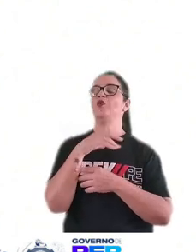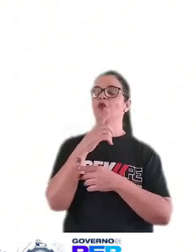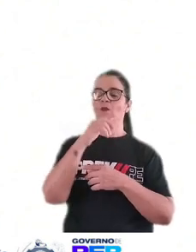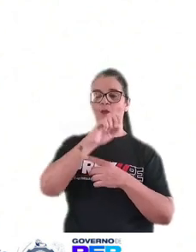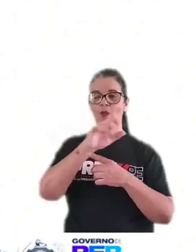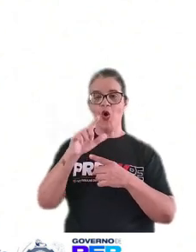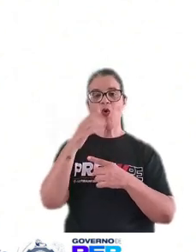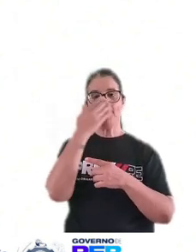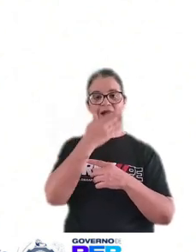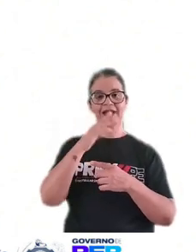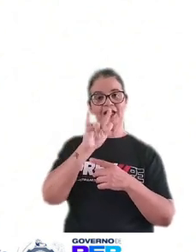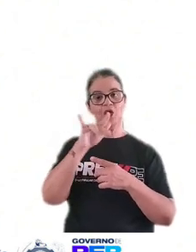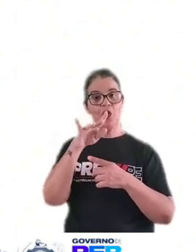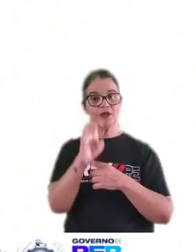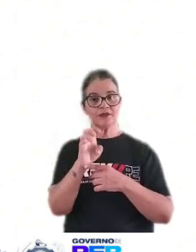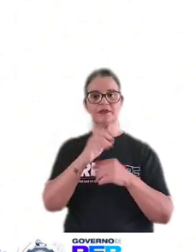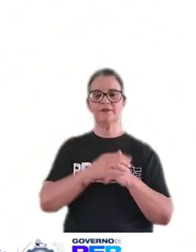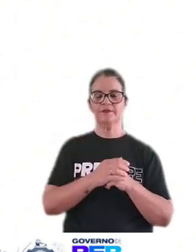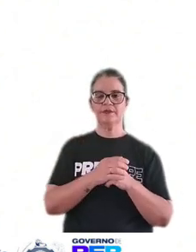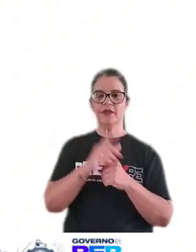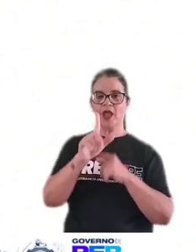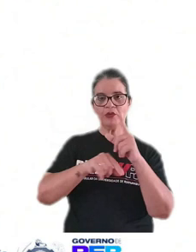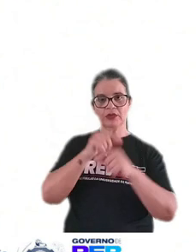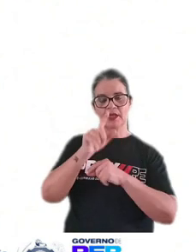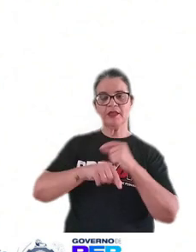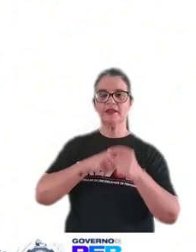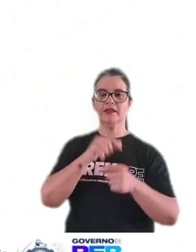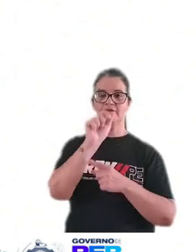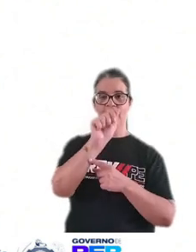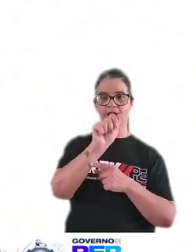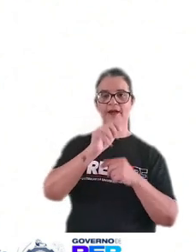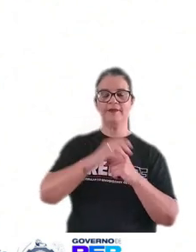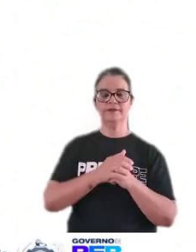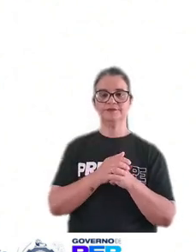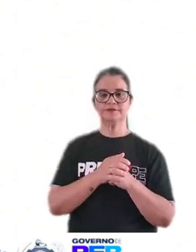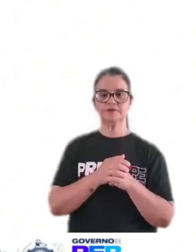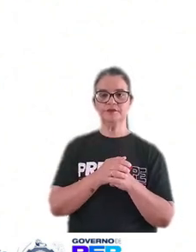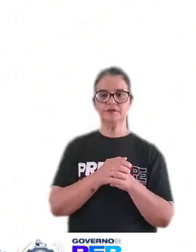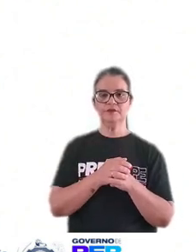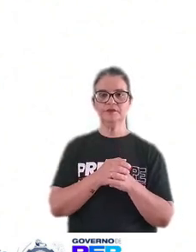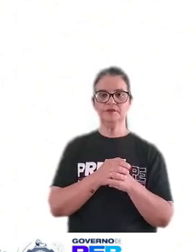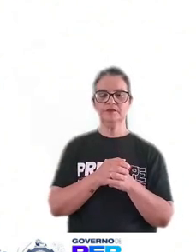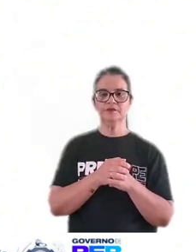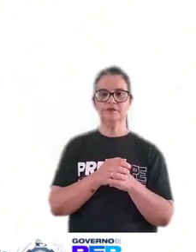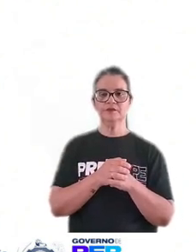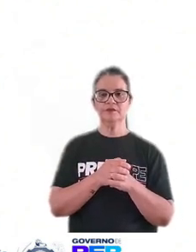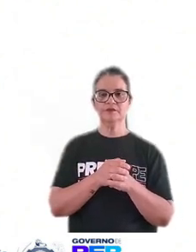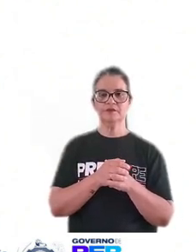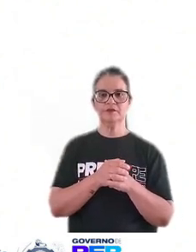considerando o consumo de um óleo de glicose alternativas A